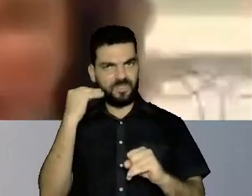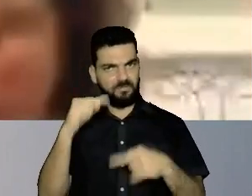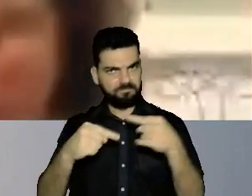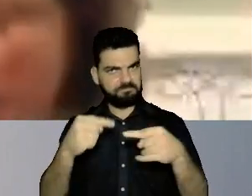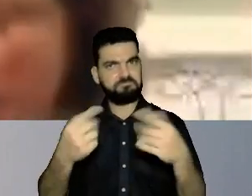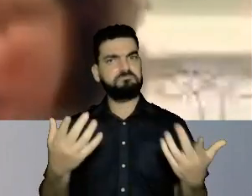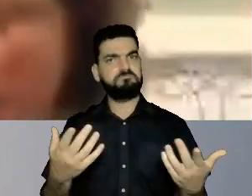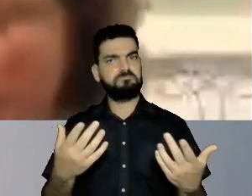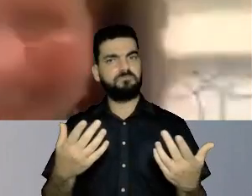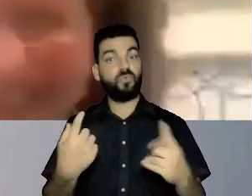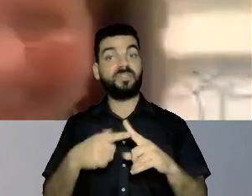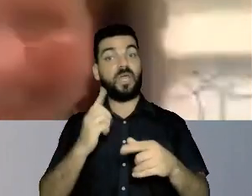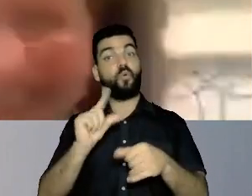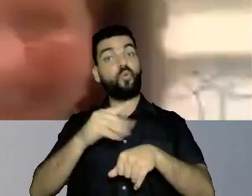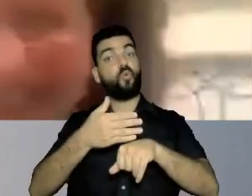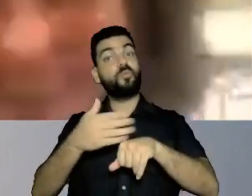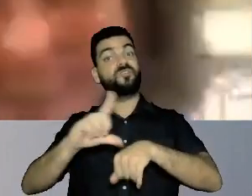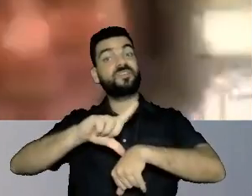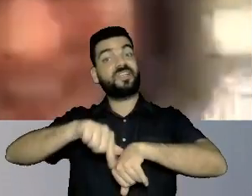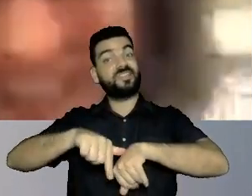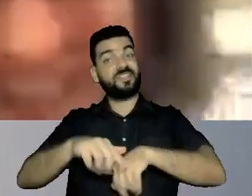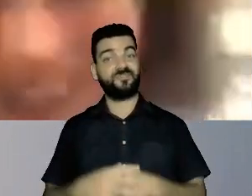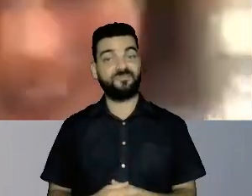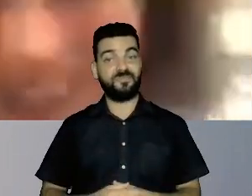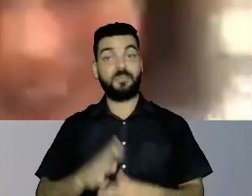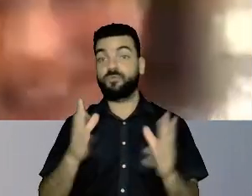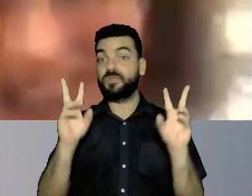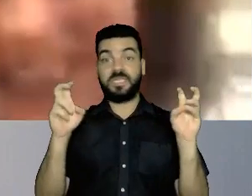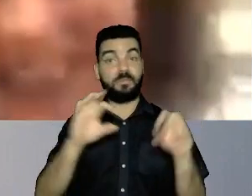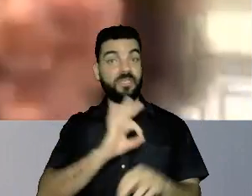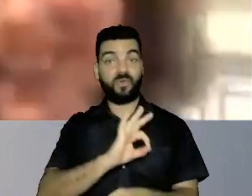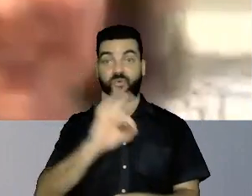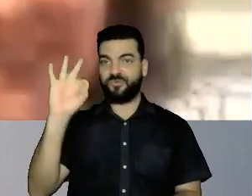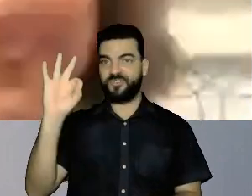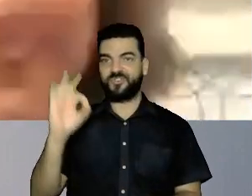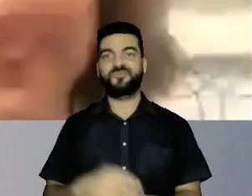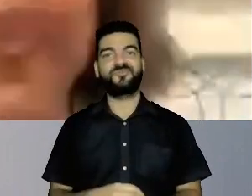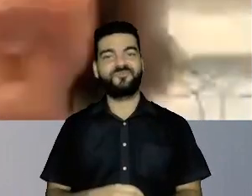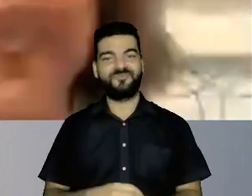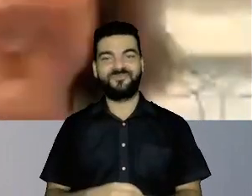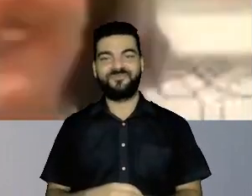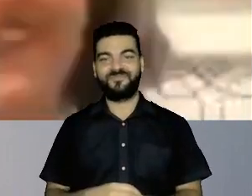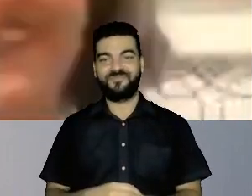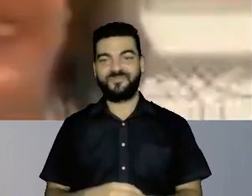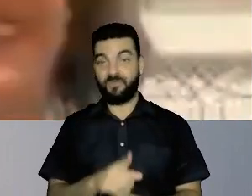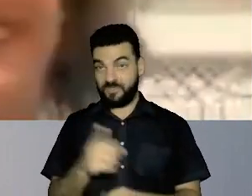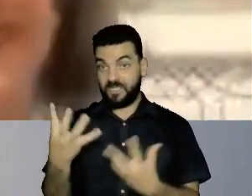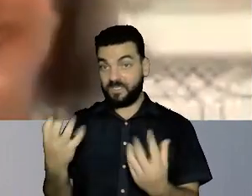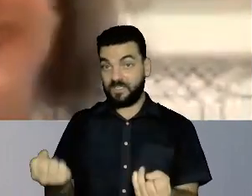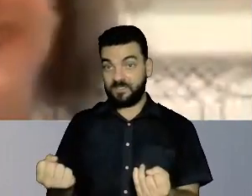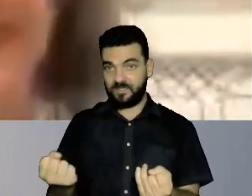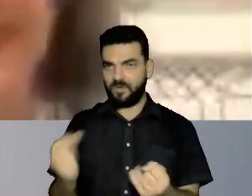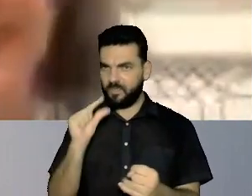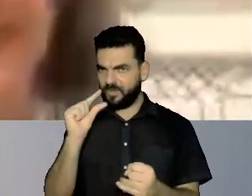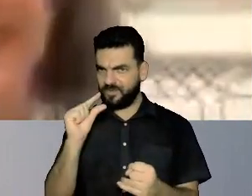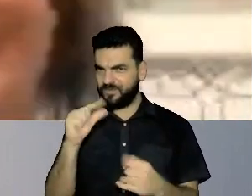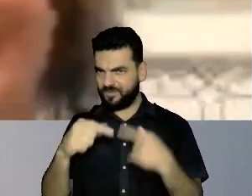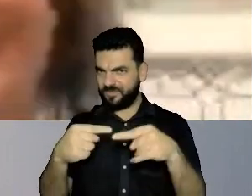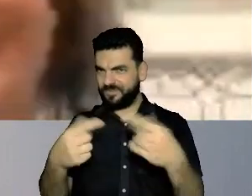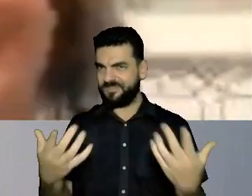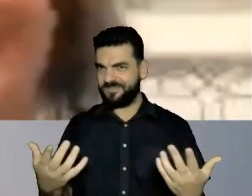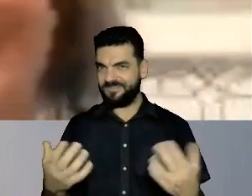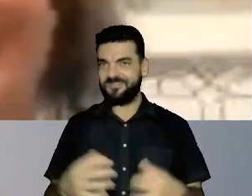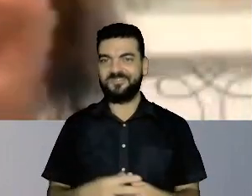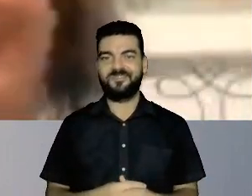estou achando. Por favor, Vlad. Eu acho que nós podemos alongar um pouquinho mais, né? Nós começamos